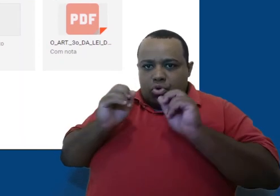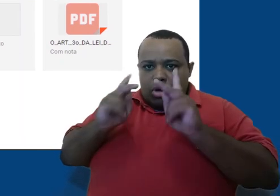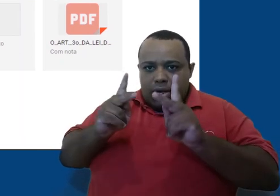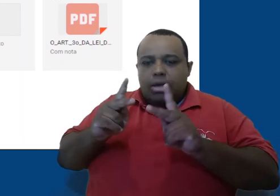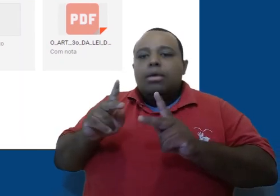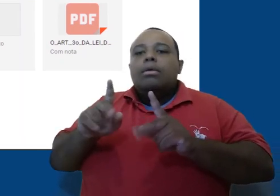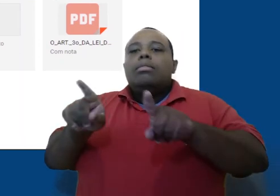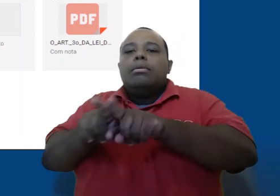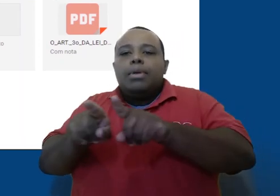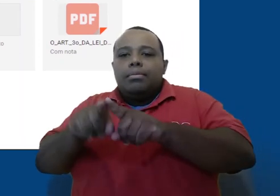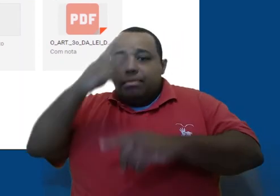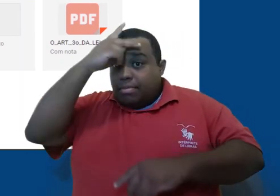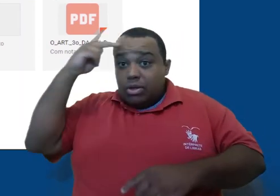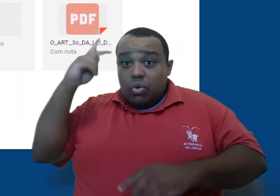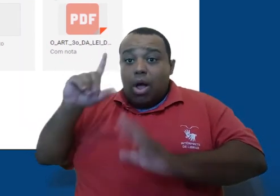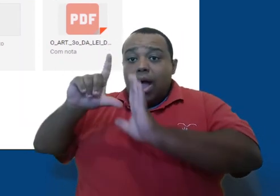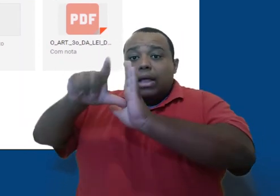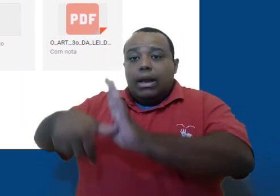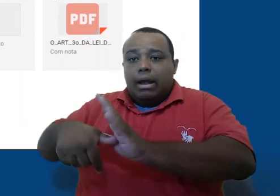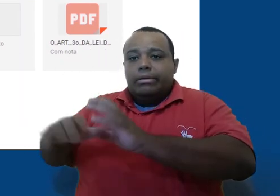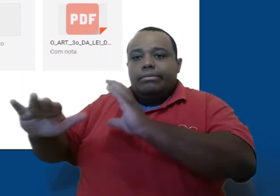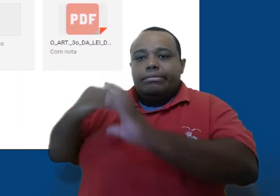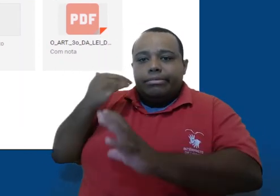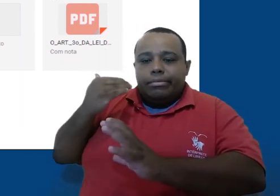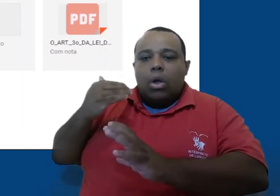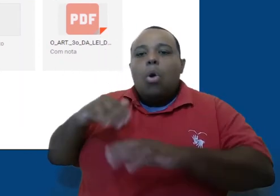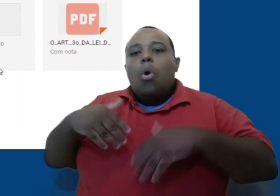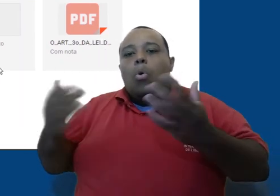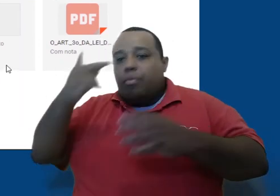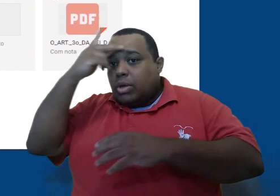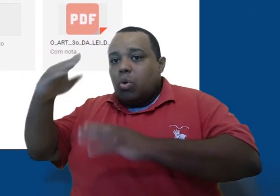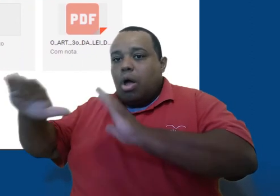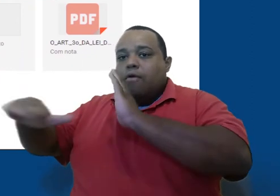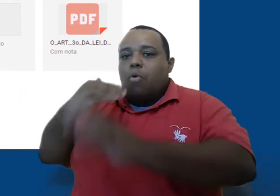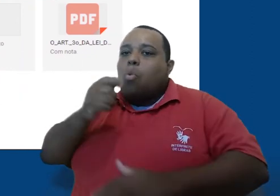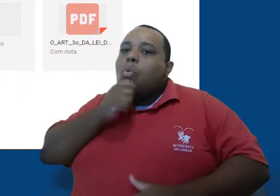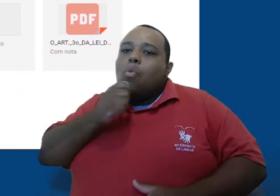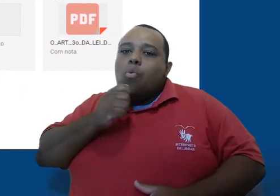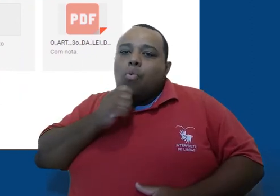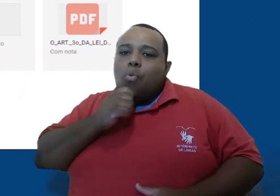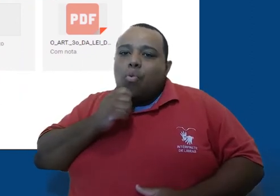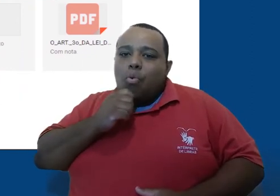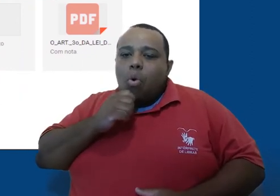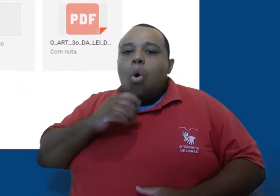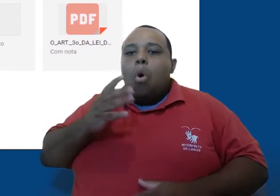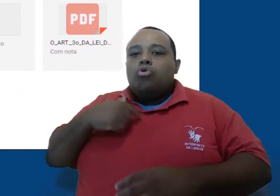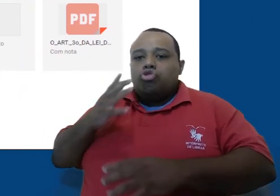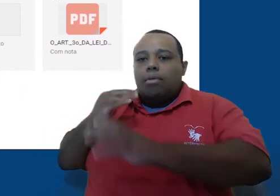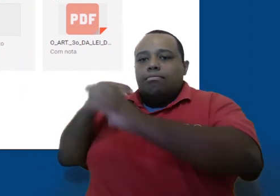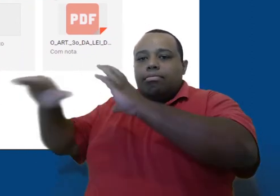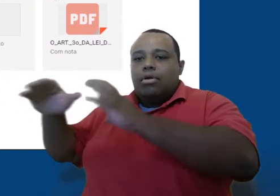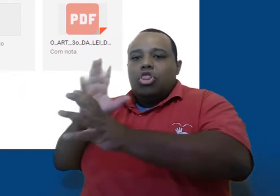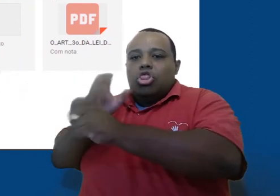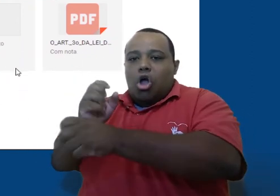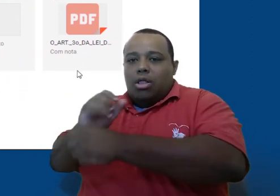que a Isabel entregou ou seja devolver o trabalho para a nossa correção a Priscila entregou com atraso o Fabrício não